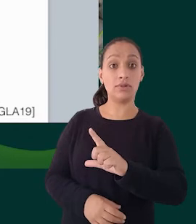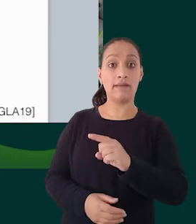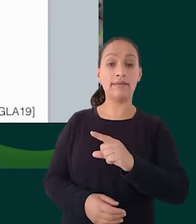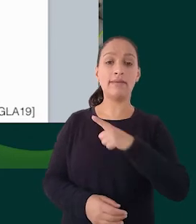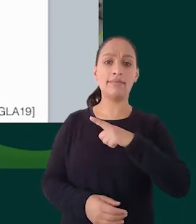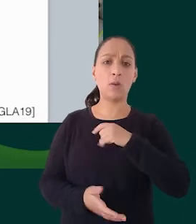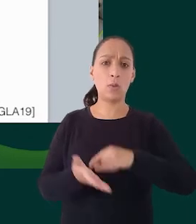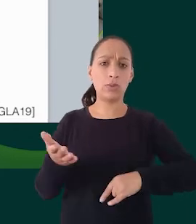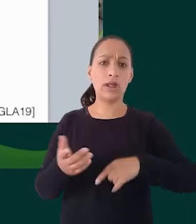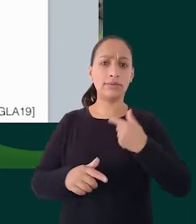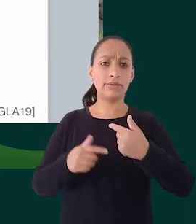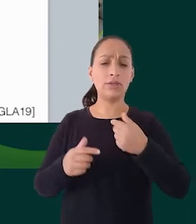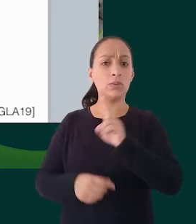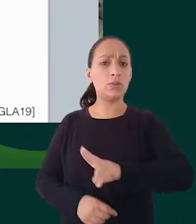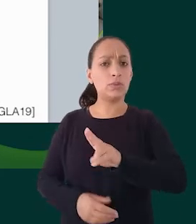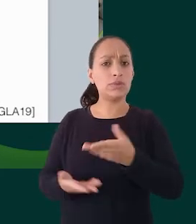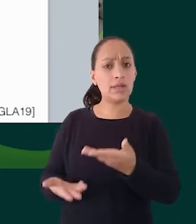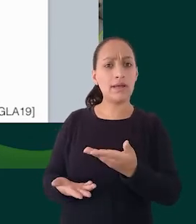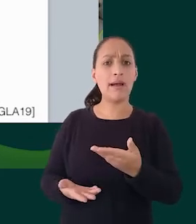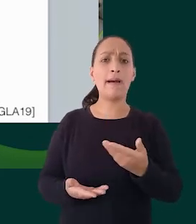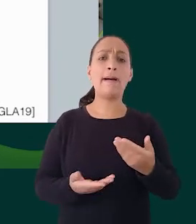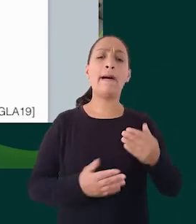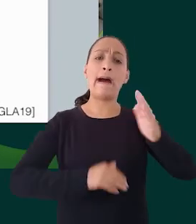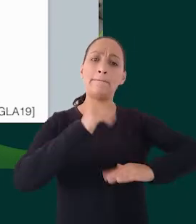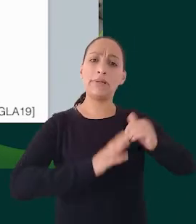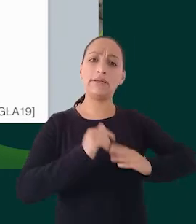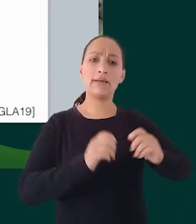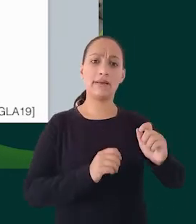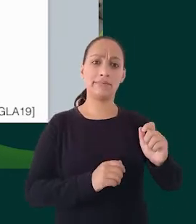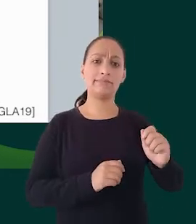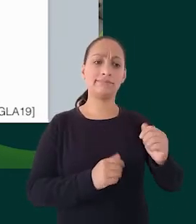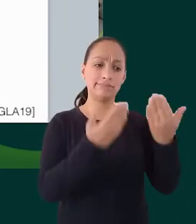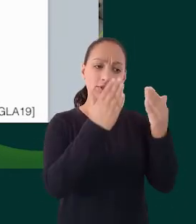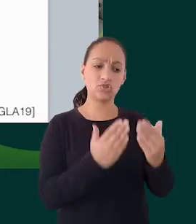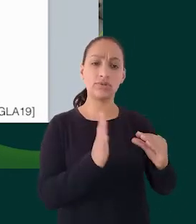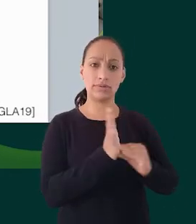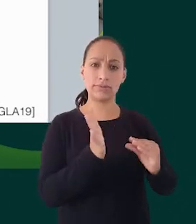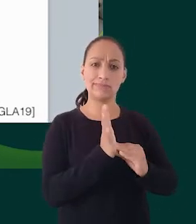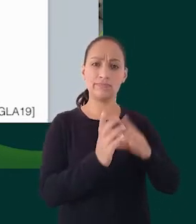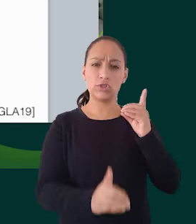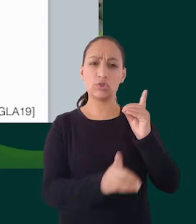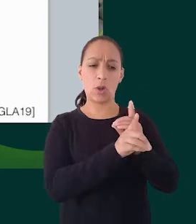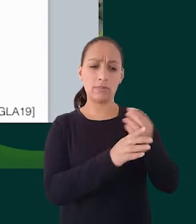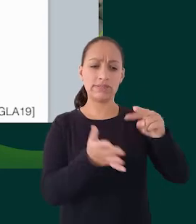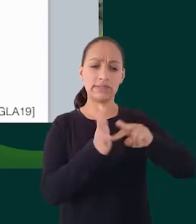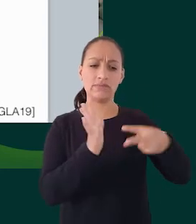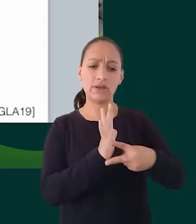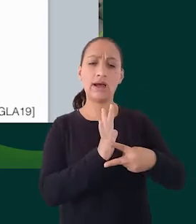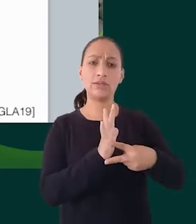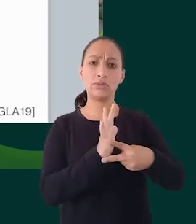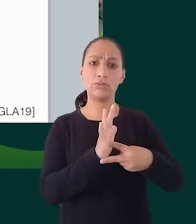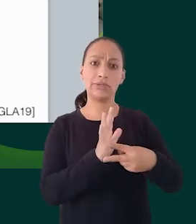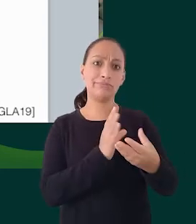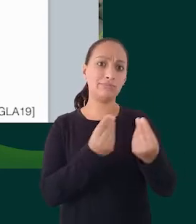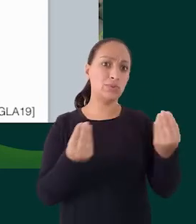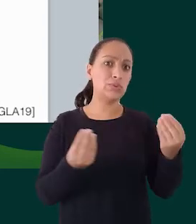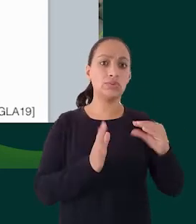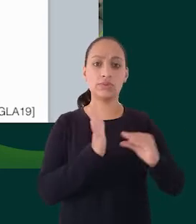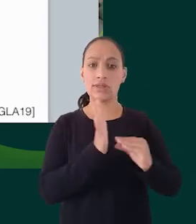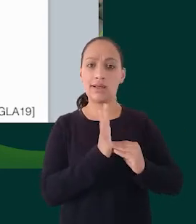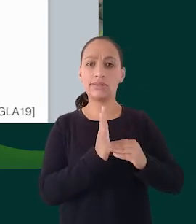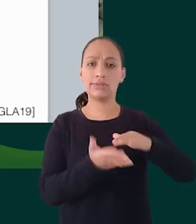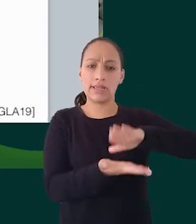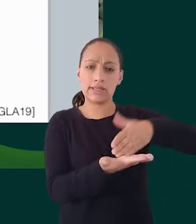learning, descobre significado em grande quantidade de dados, interpreta